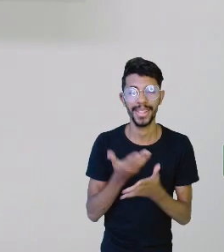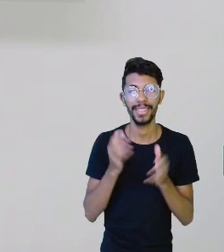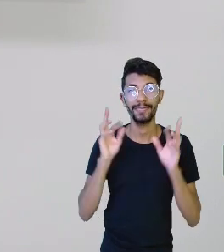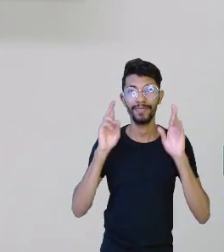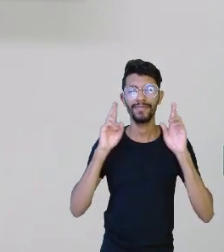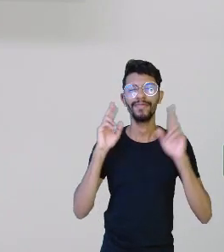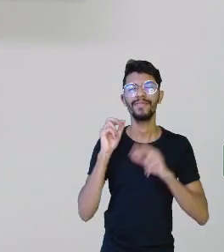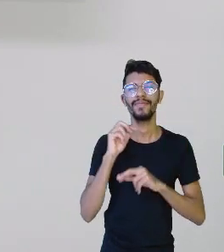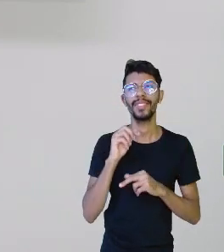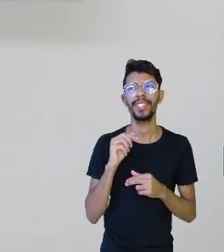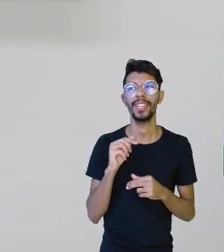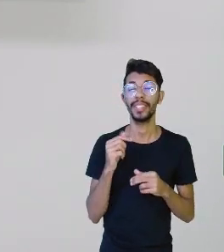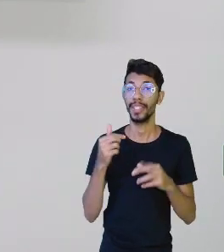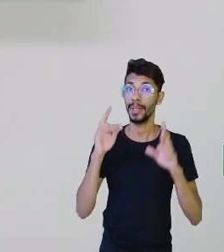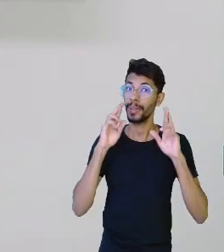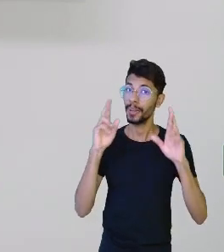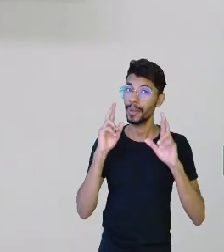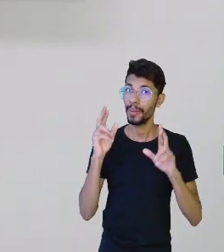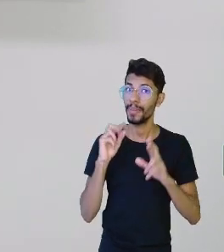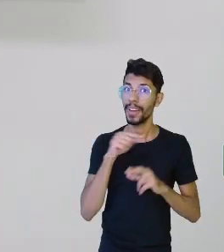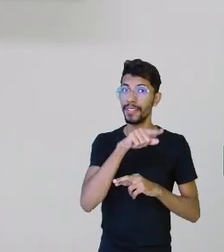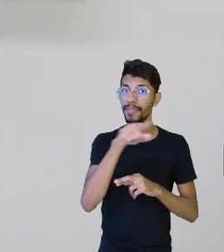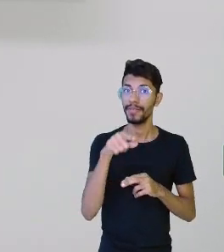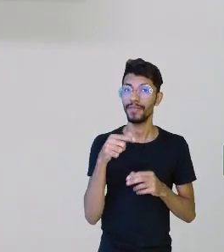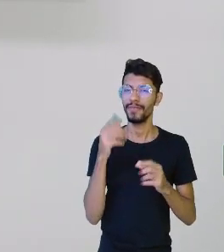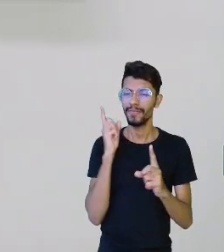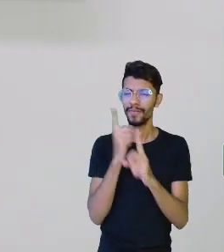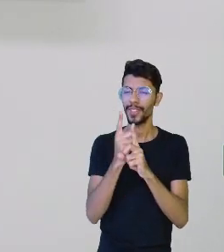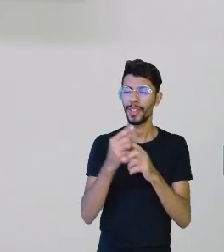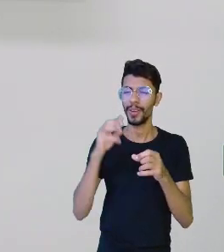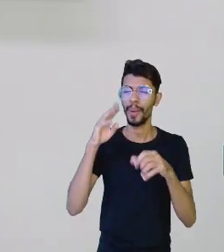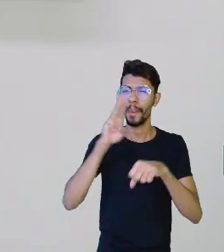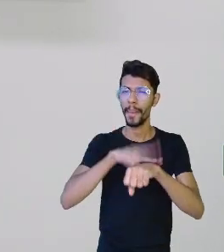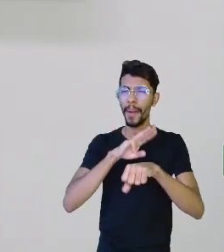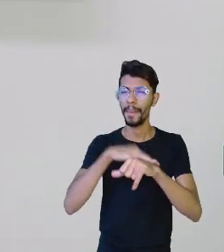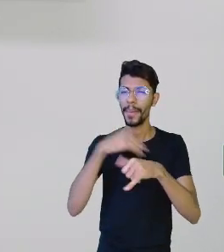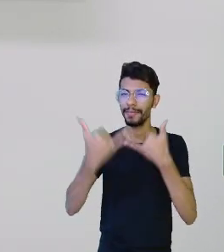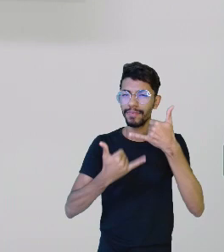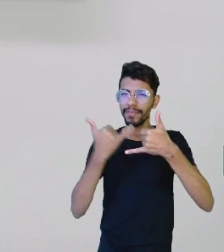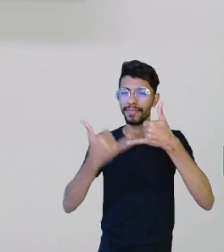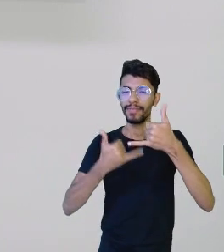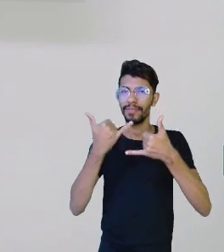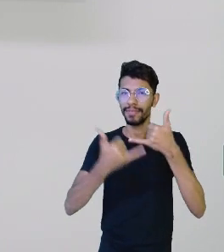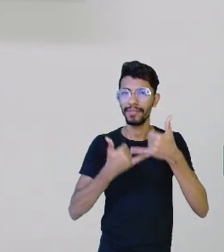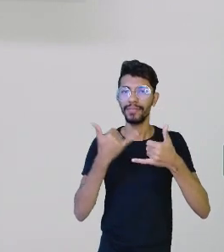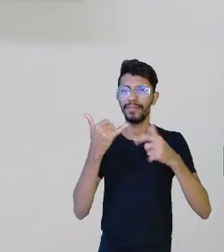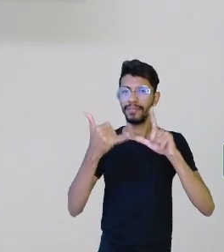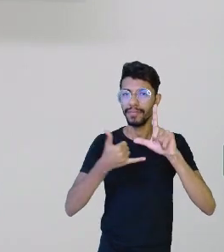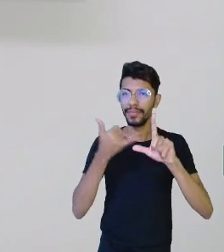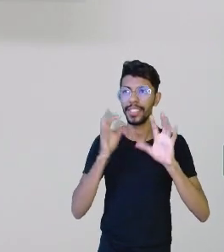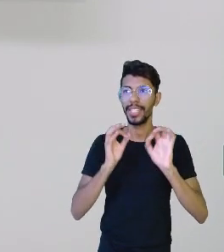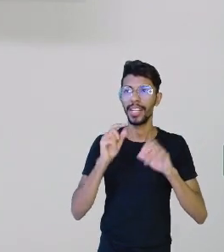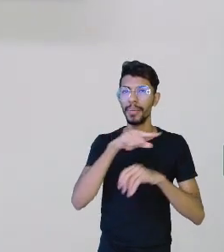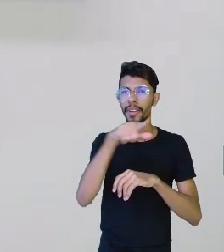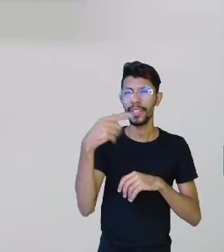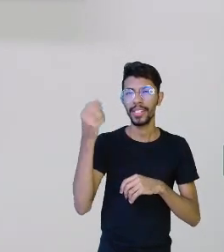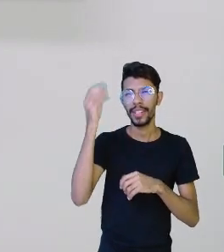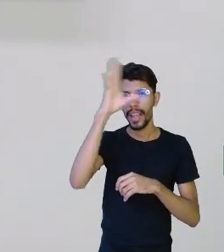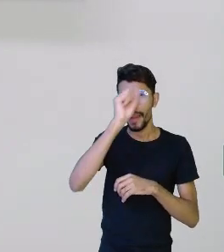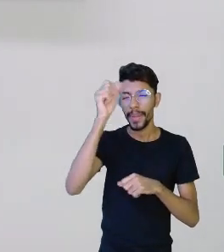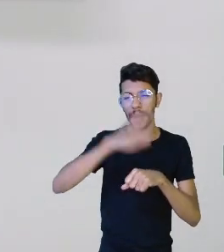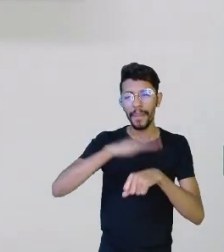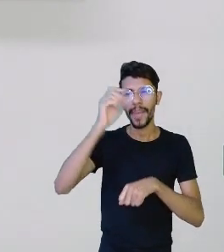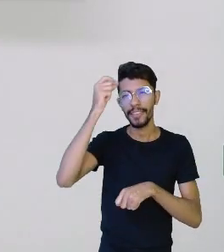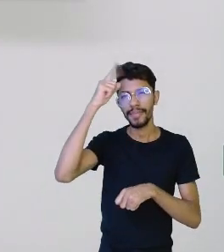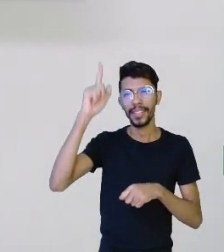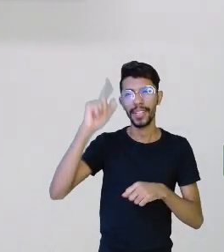espero vocês no nosso momento lúdico para vocês aprenderem mais uma ideia de